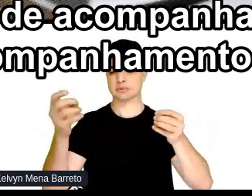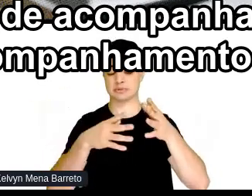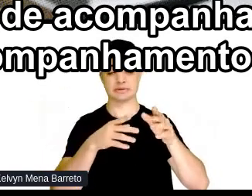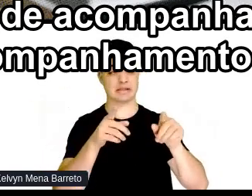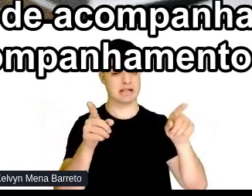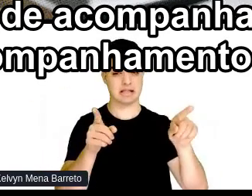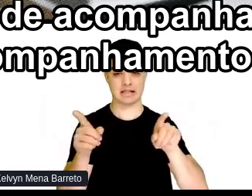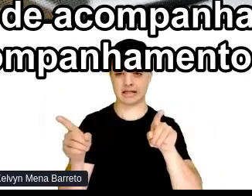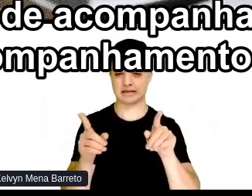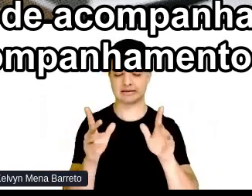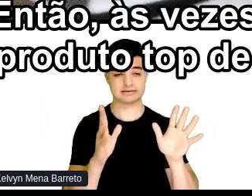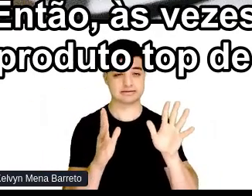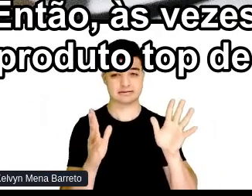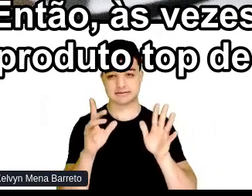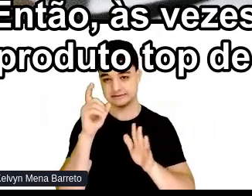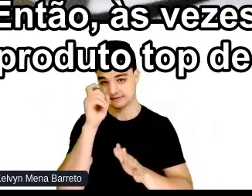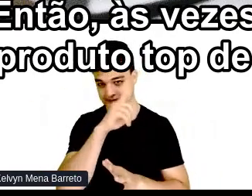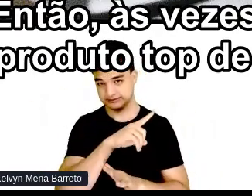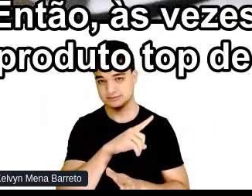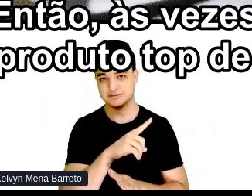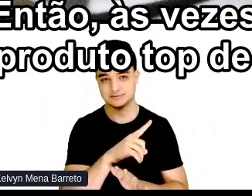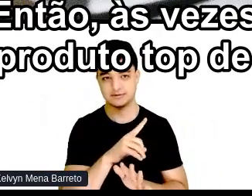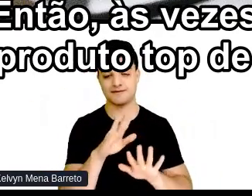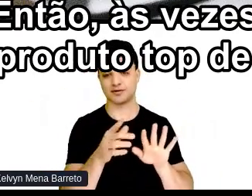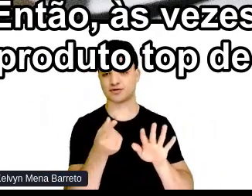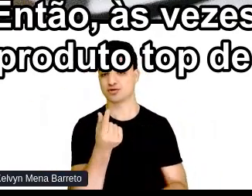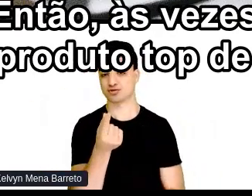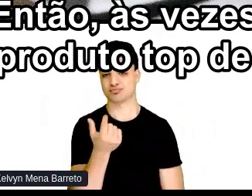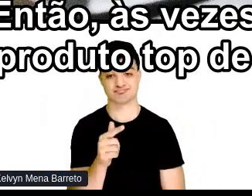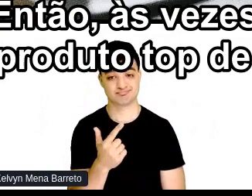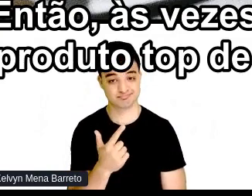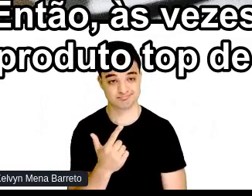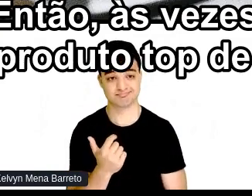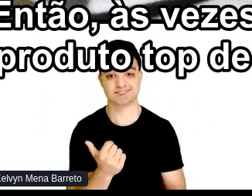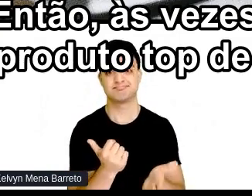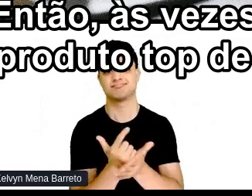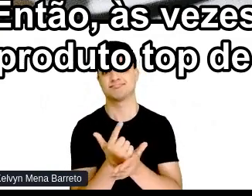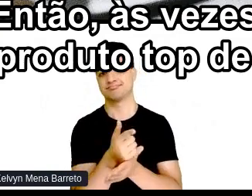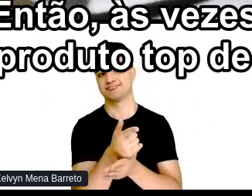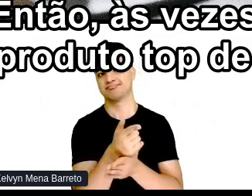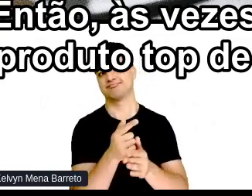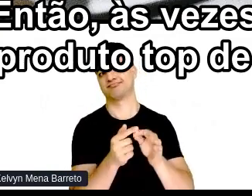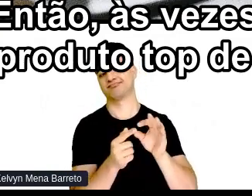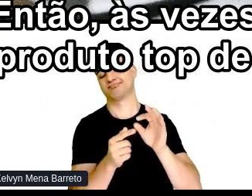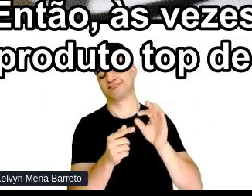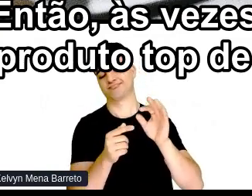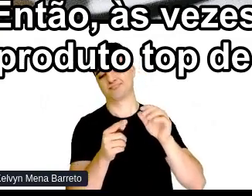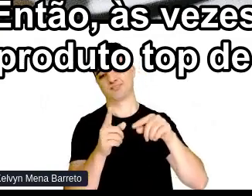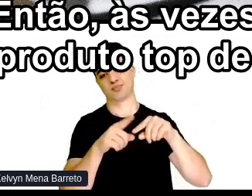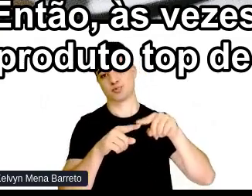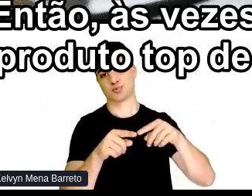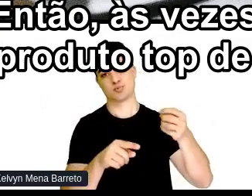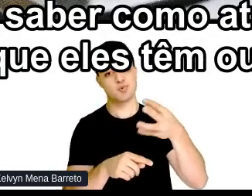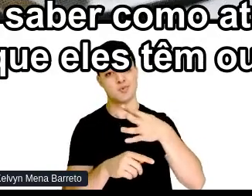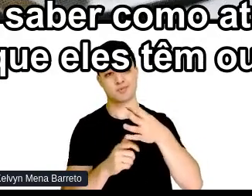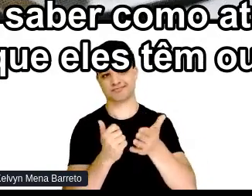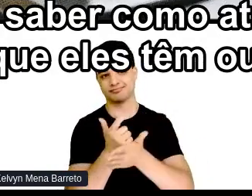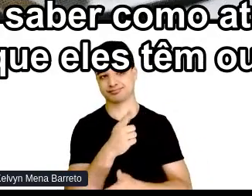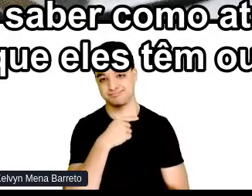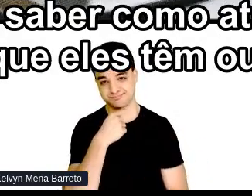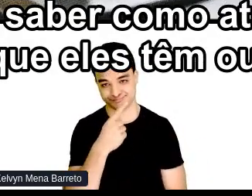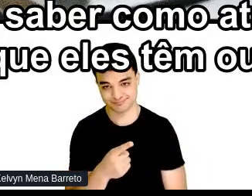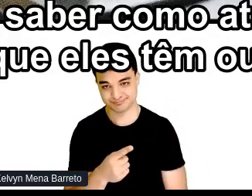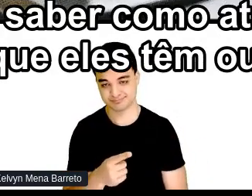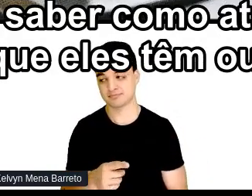olhar para esse público, mas, ao mesmo tempo, a empresa que eles estão não tem nenhum material de pesquisa, nem plano de inovação voltado para esse